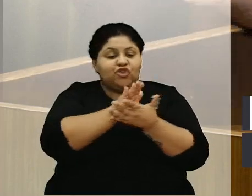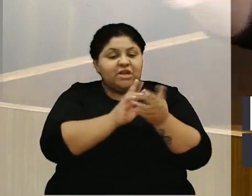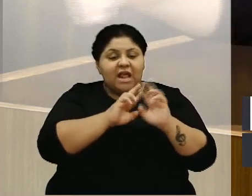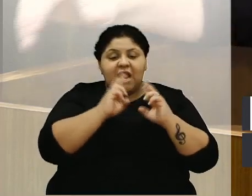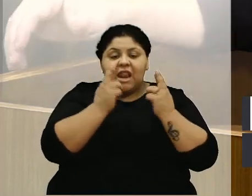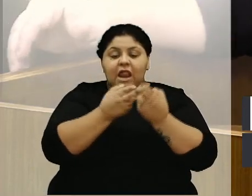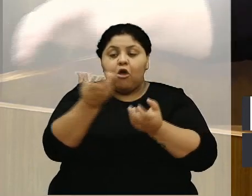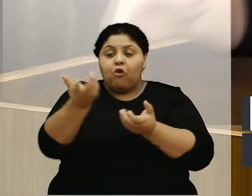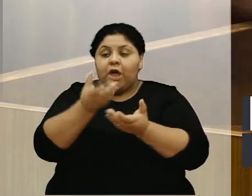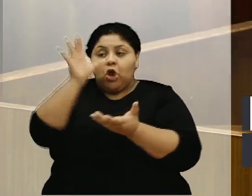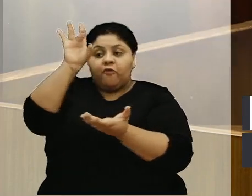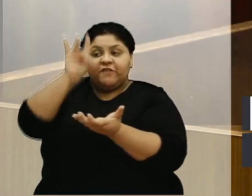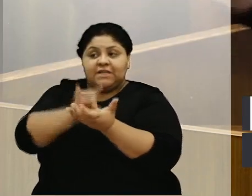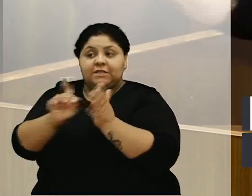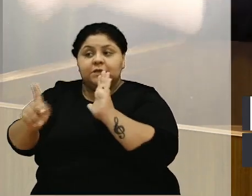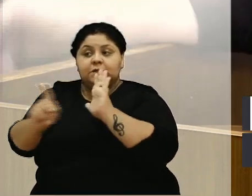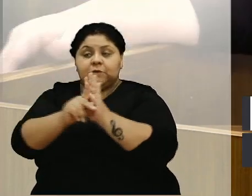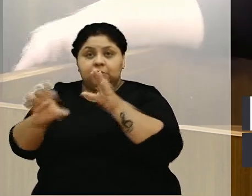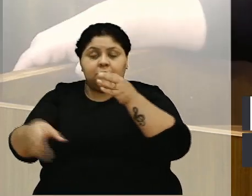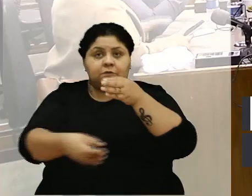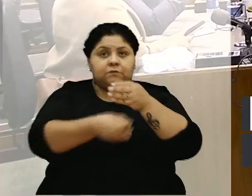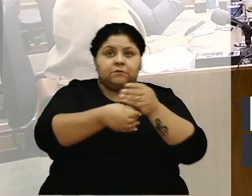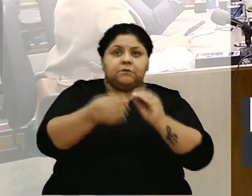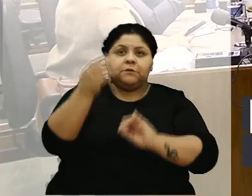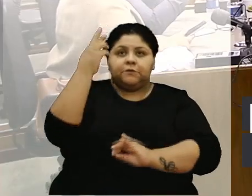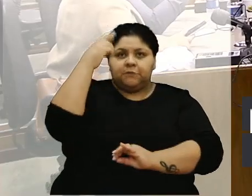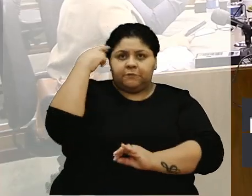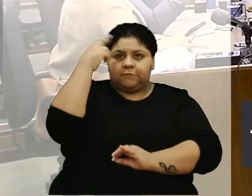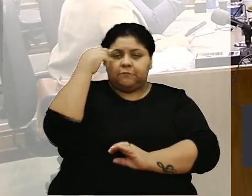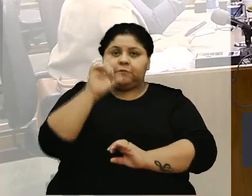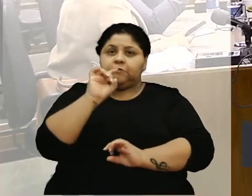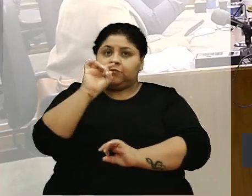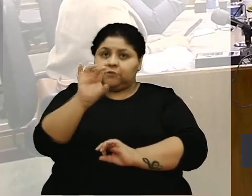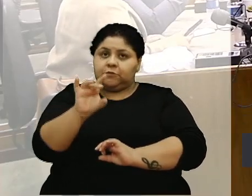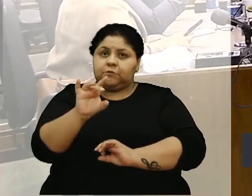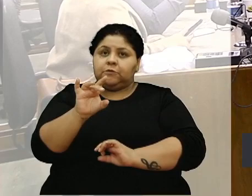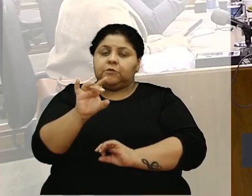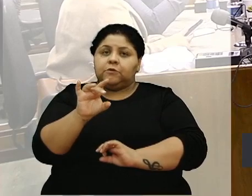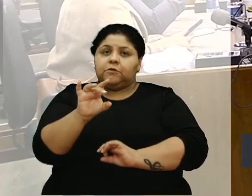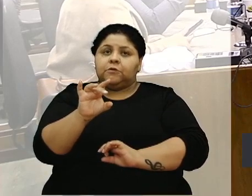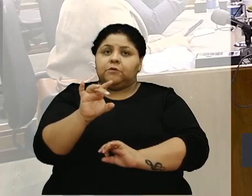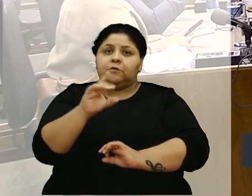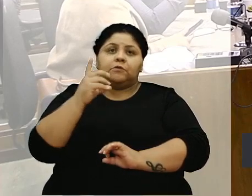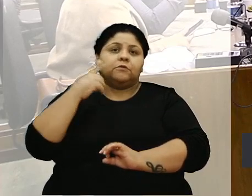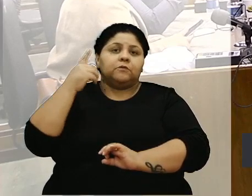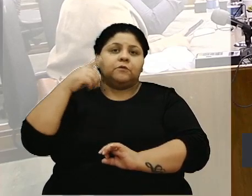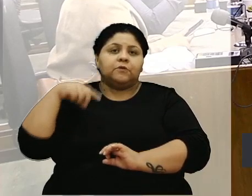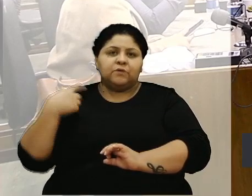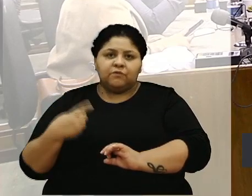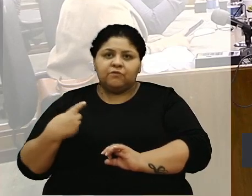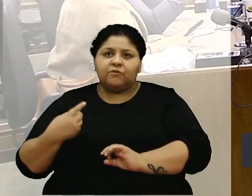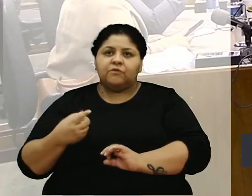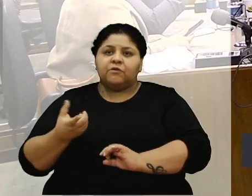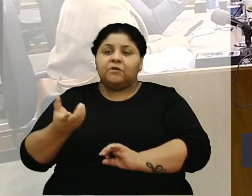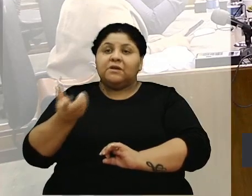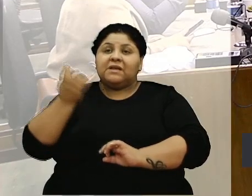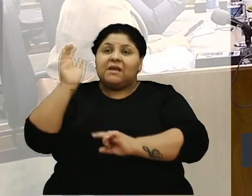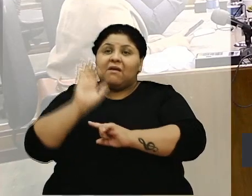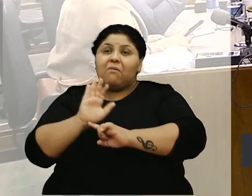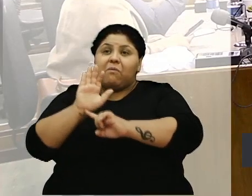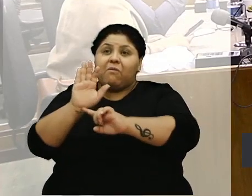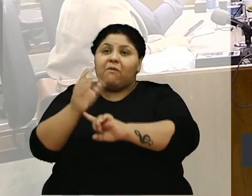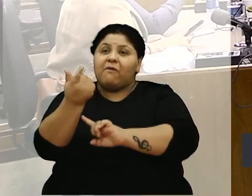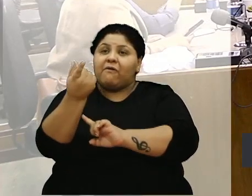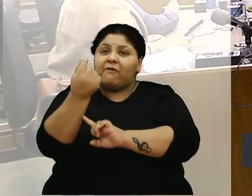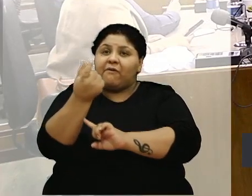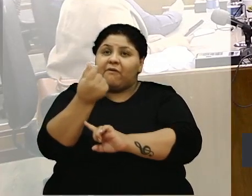protocole essa, então. Sua parte, vereador Rafael. Vereador, só porque terminou meu tempo, a deputada Denise queria dar recursos para